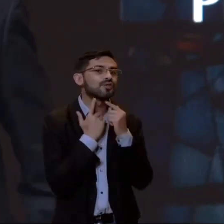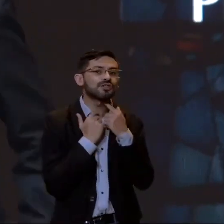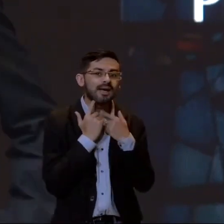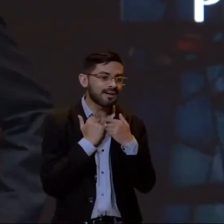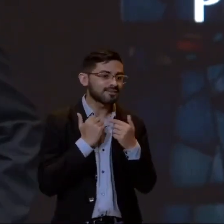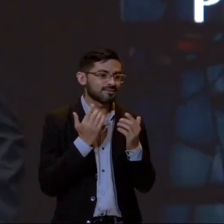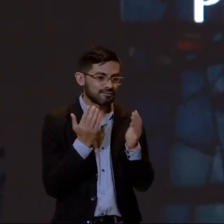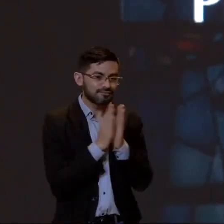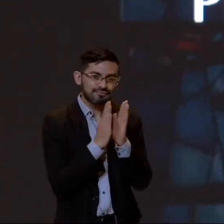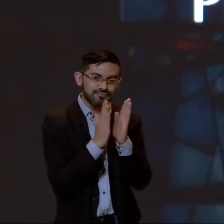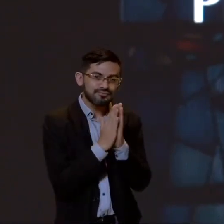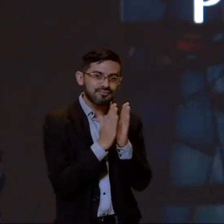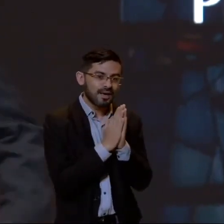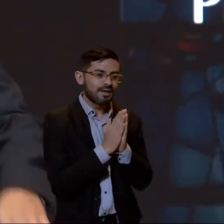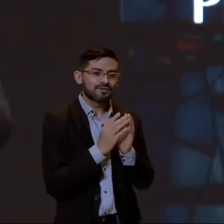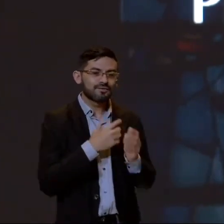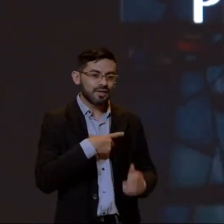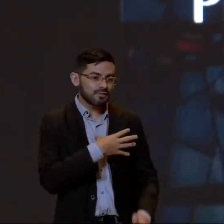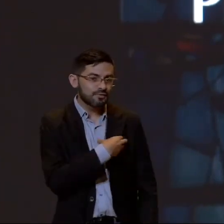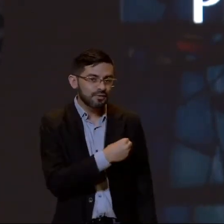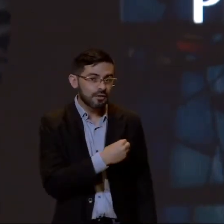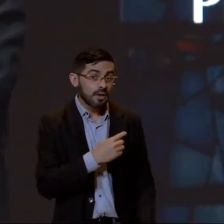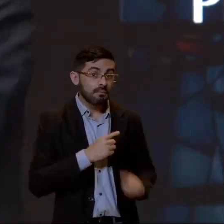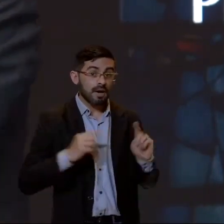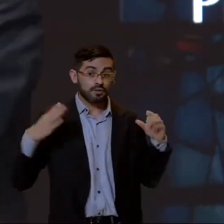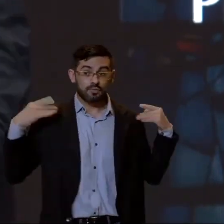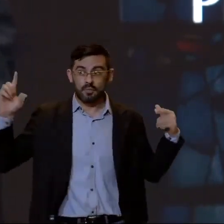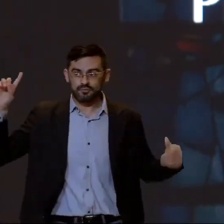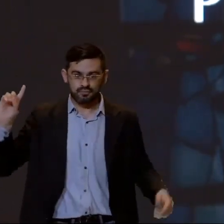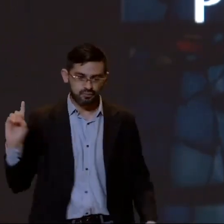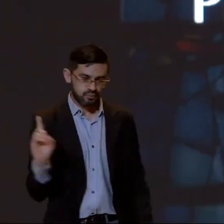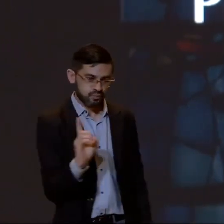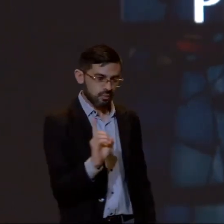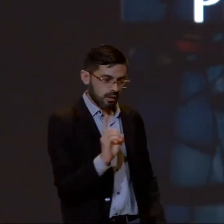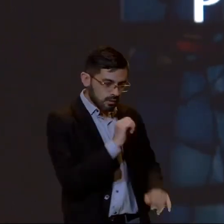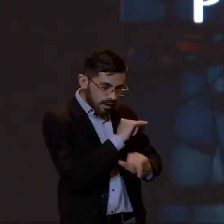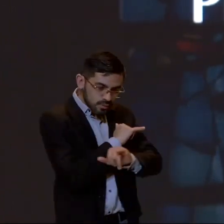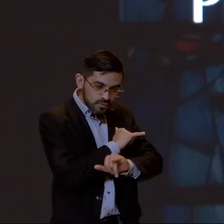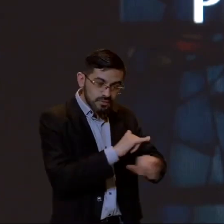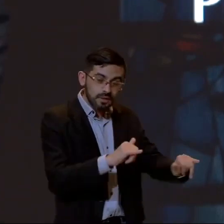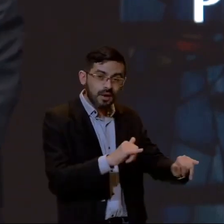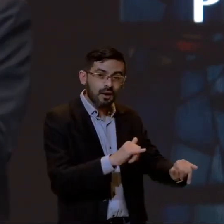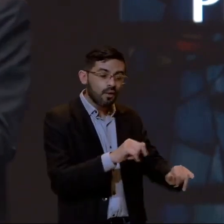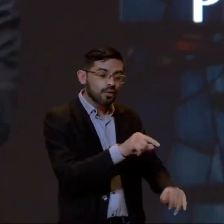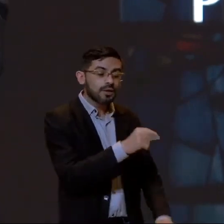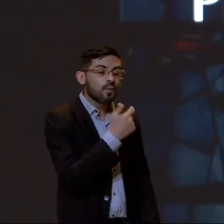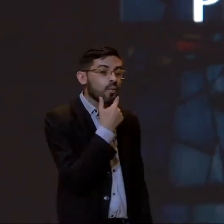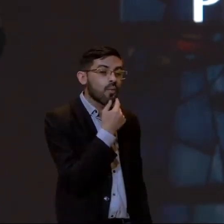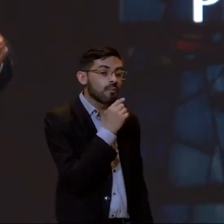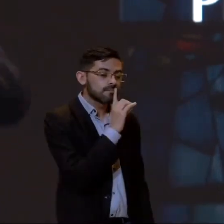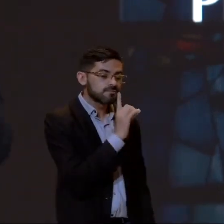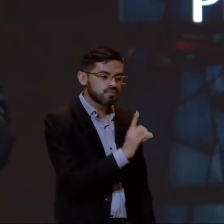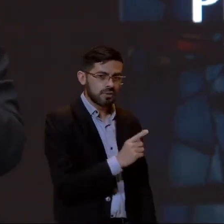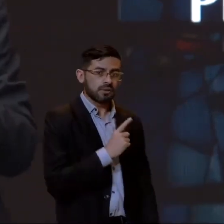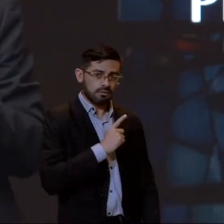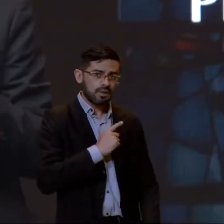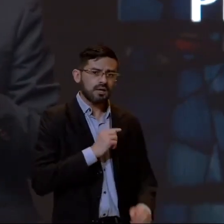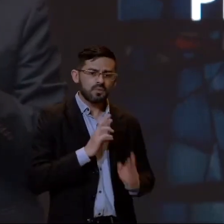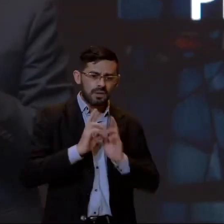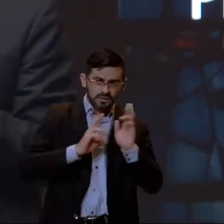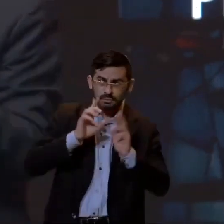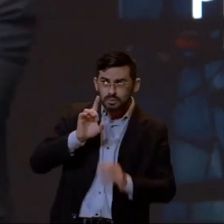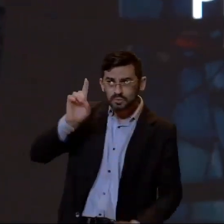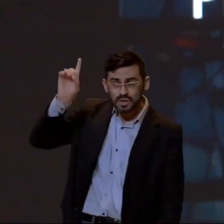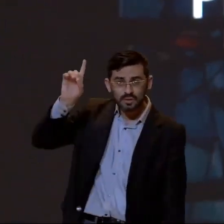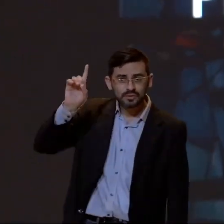vida deles. Mas quando o anjo aparece e dá essa notícia, esse homem que tem um relacionamento com o